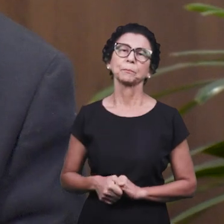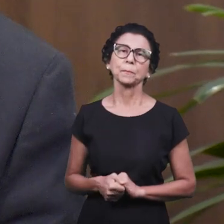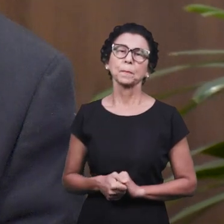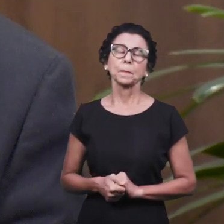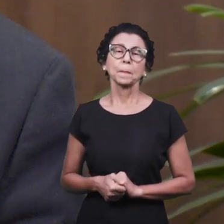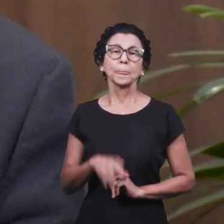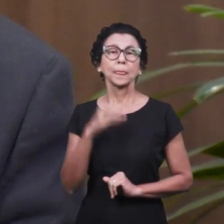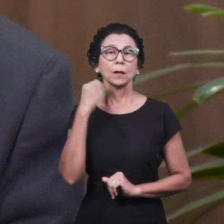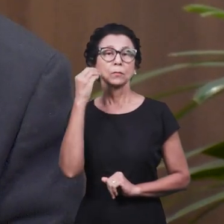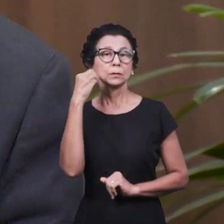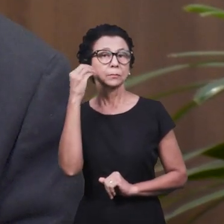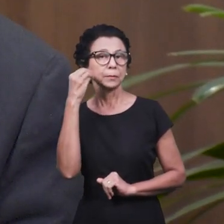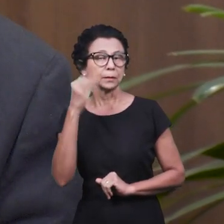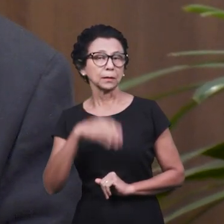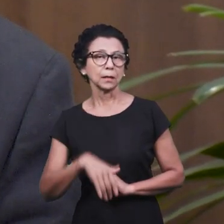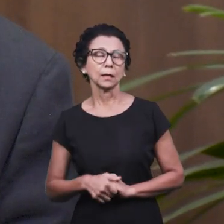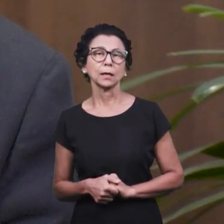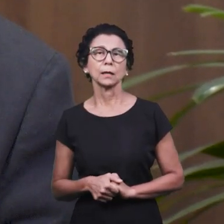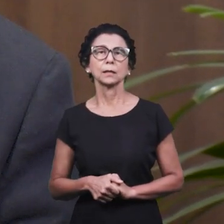a experiência do